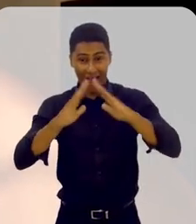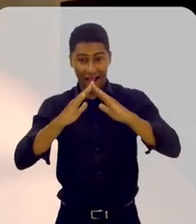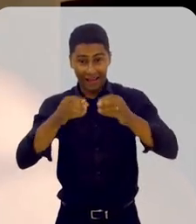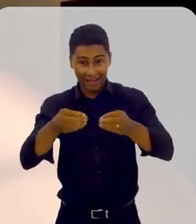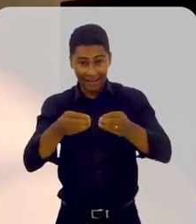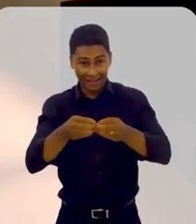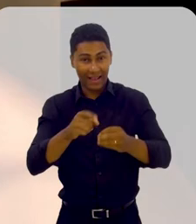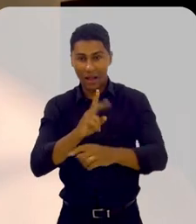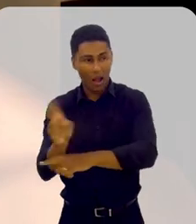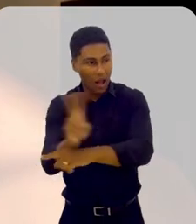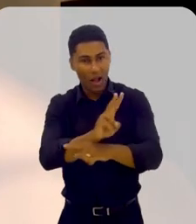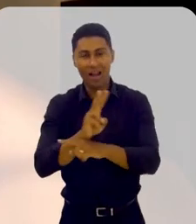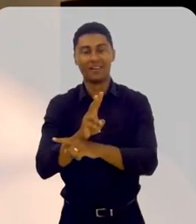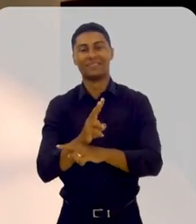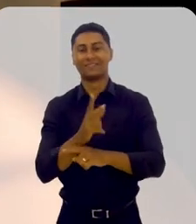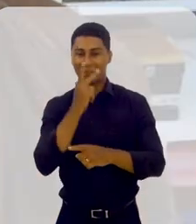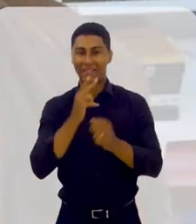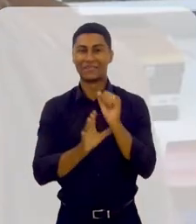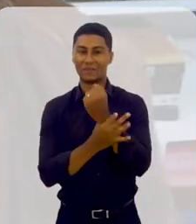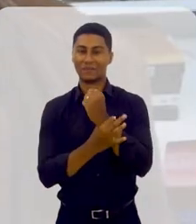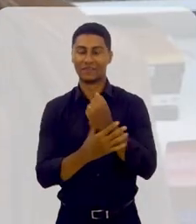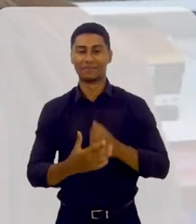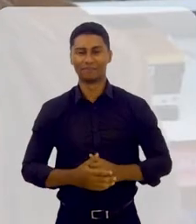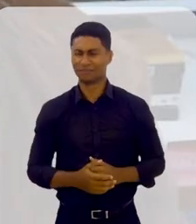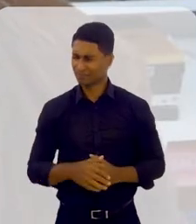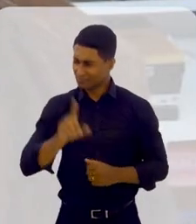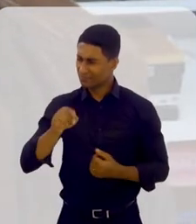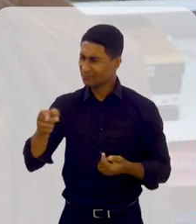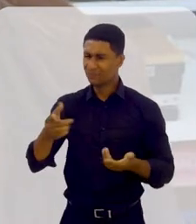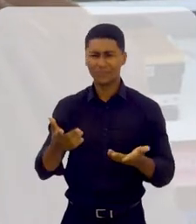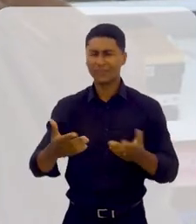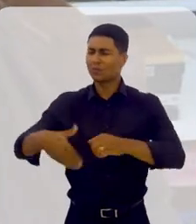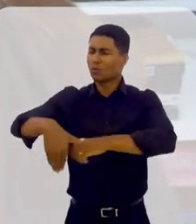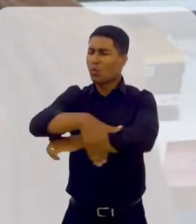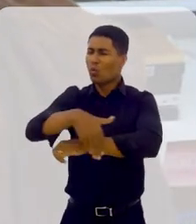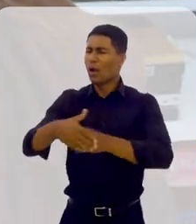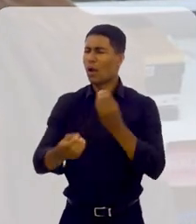tudo. Acho que era isso. Era um beco, então,